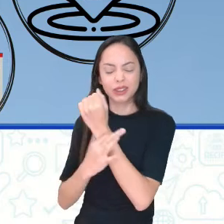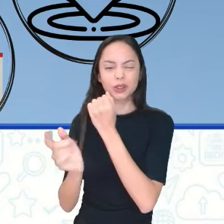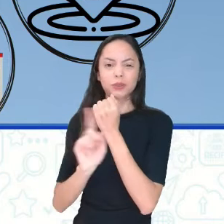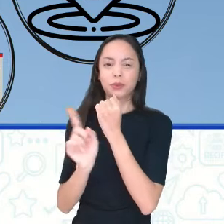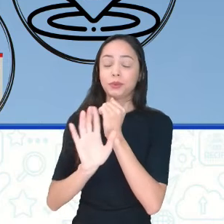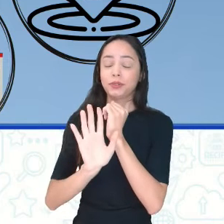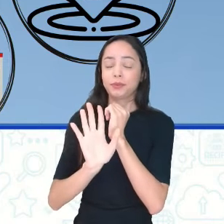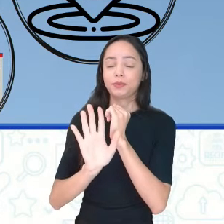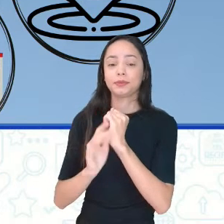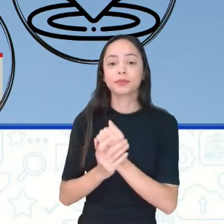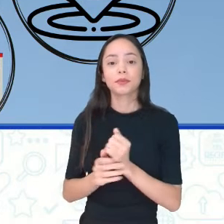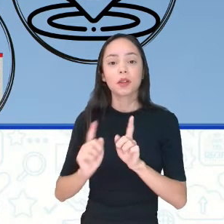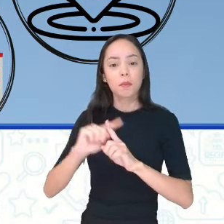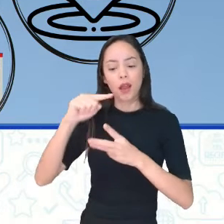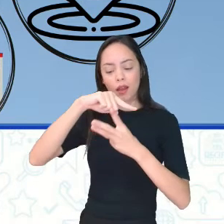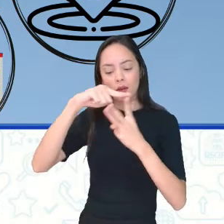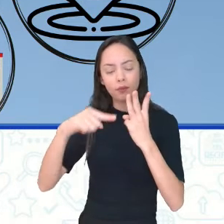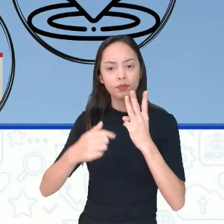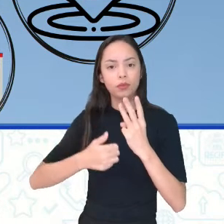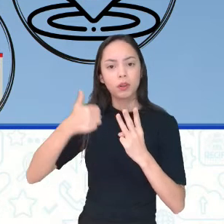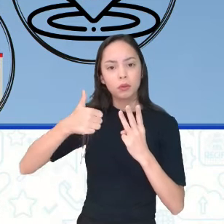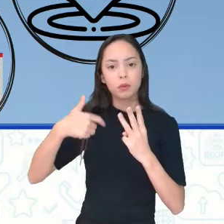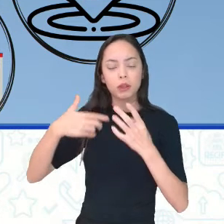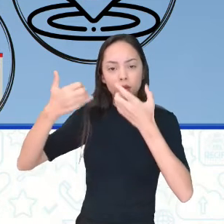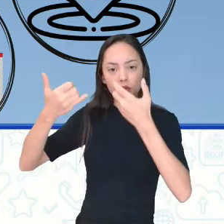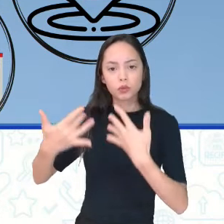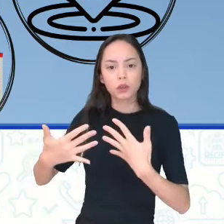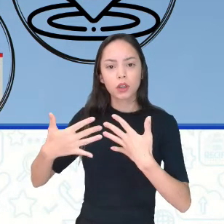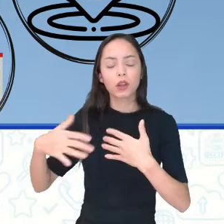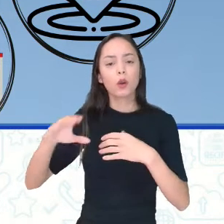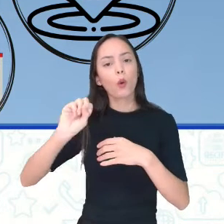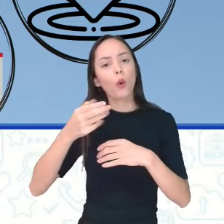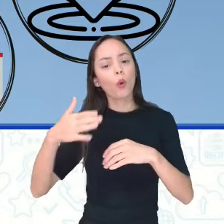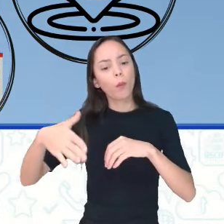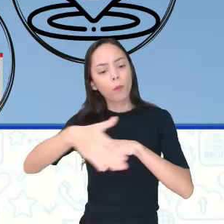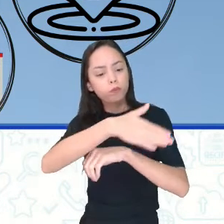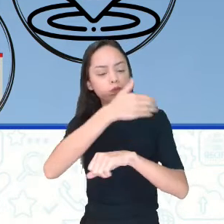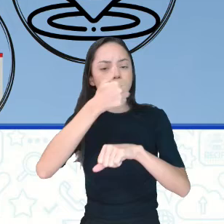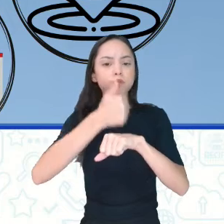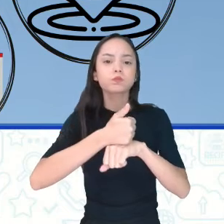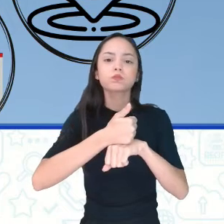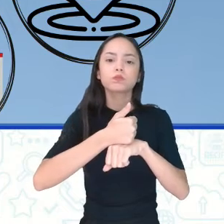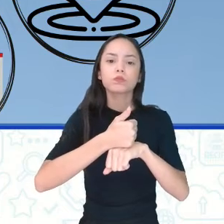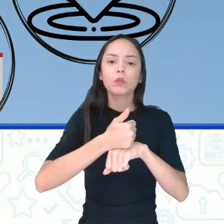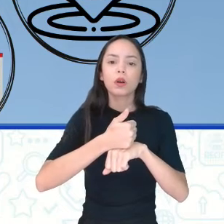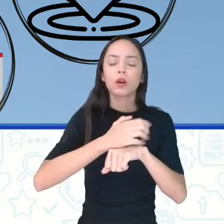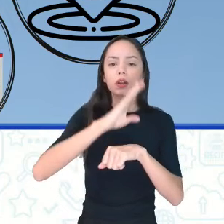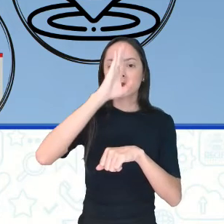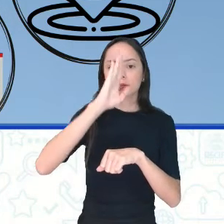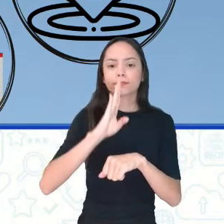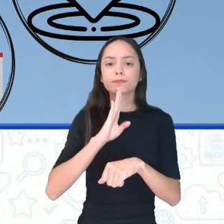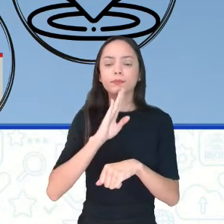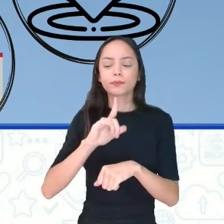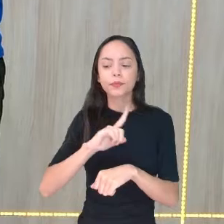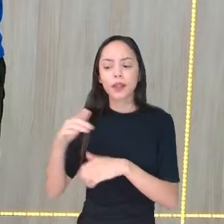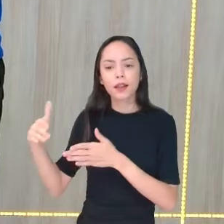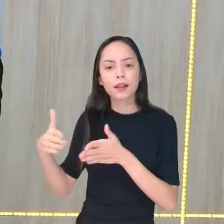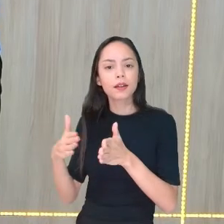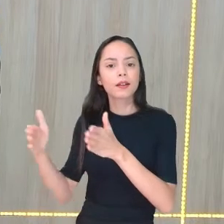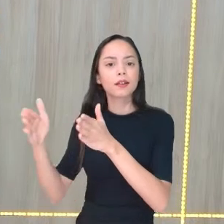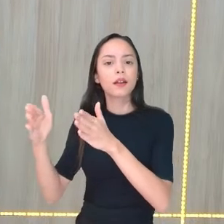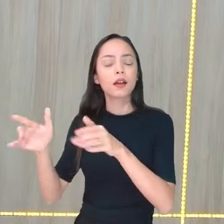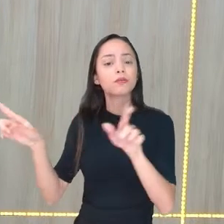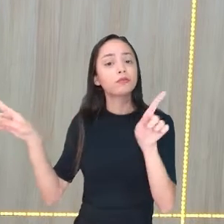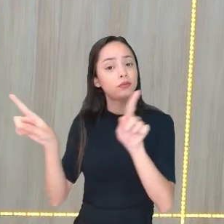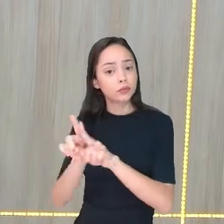Mas esses três primeiros que eu falei, né, um parque público que tenha um lago, isso vai